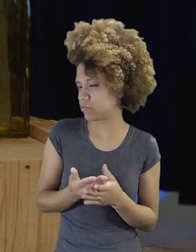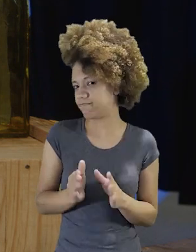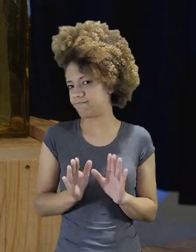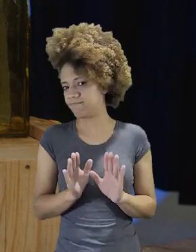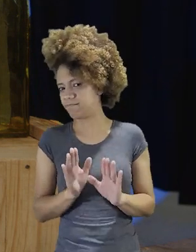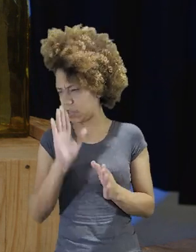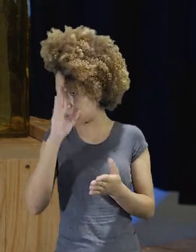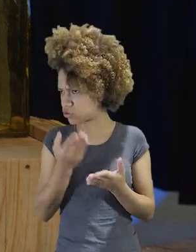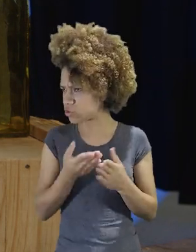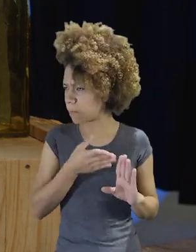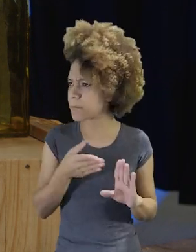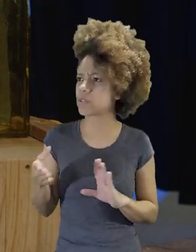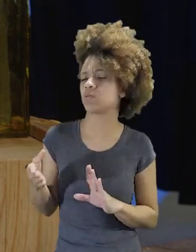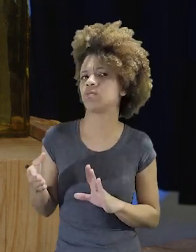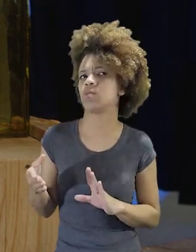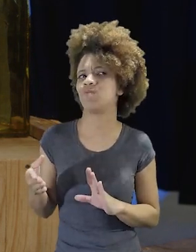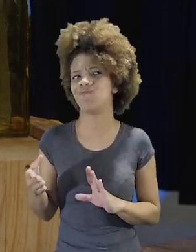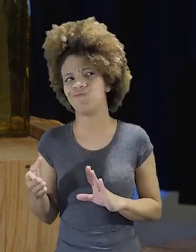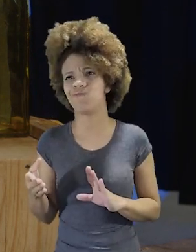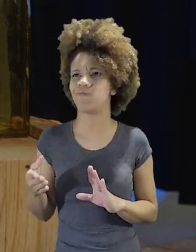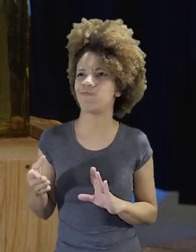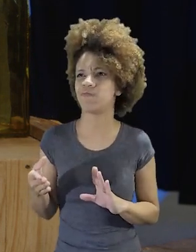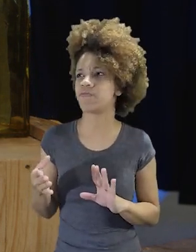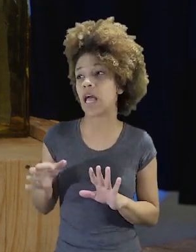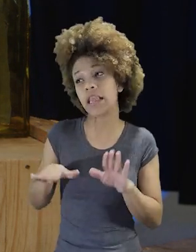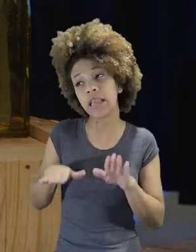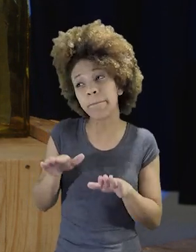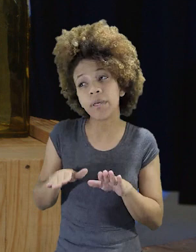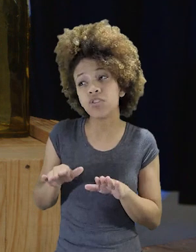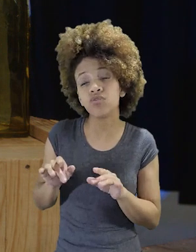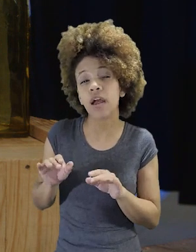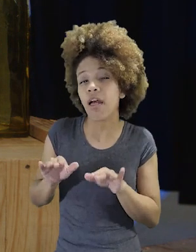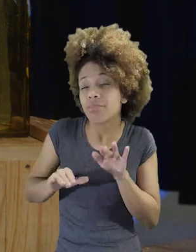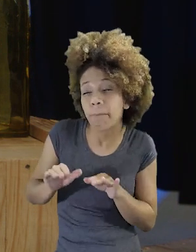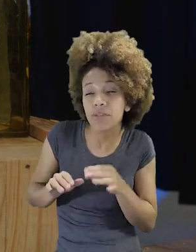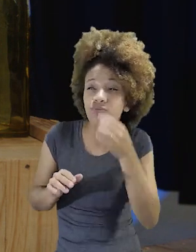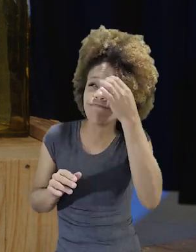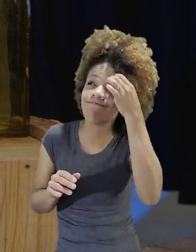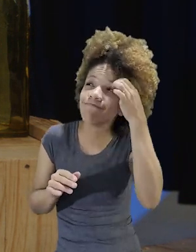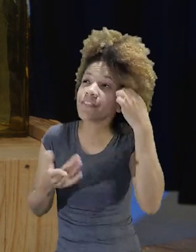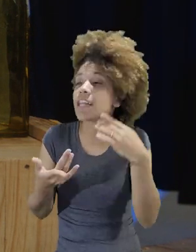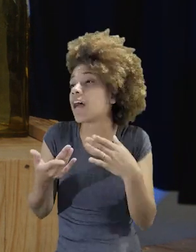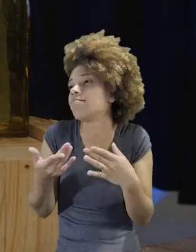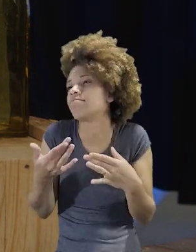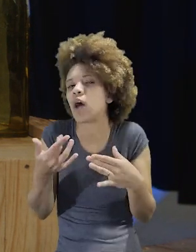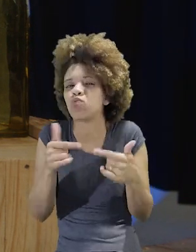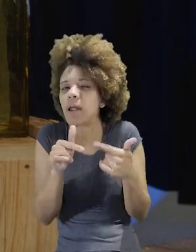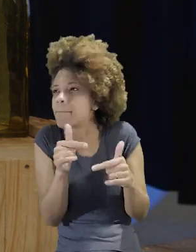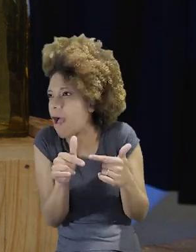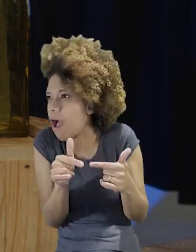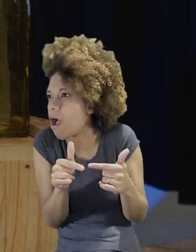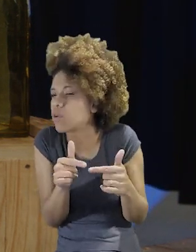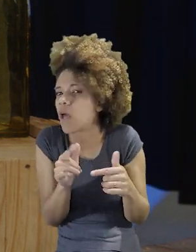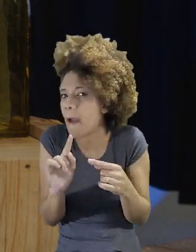acredito que eu acredito que em algum momento Depende do que depende da da da da